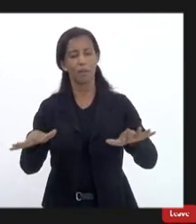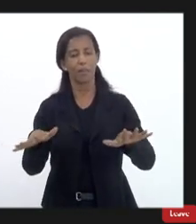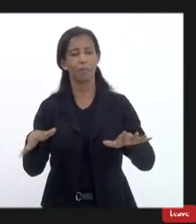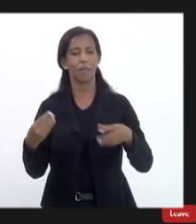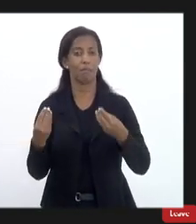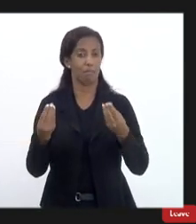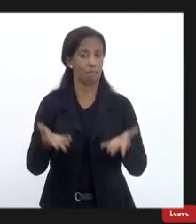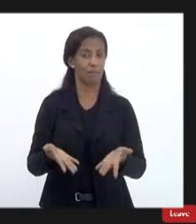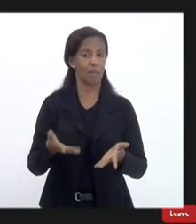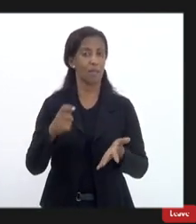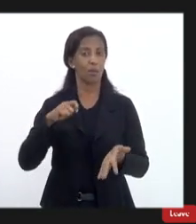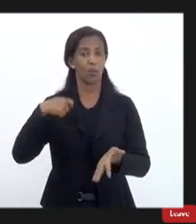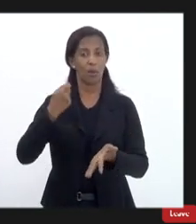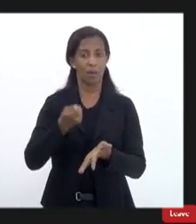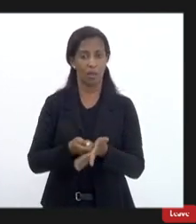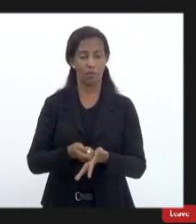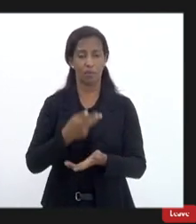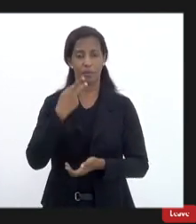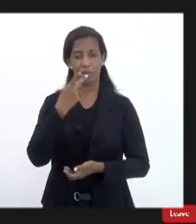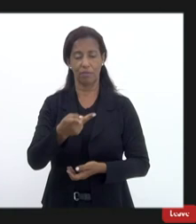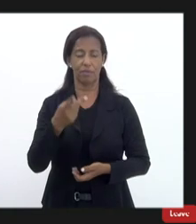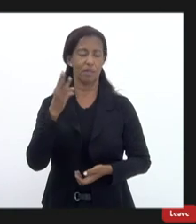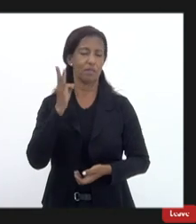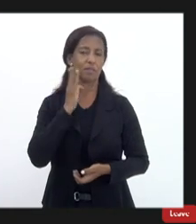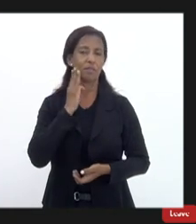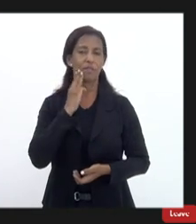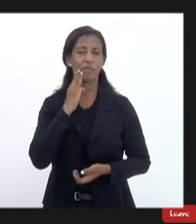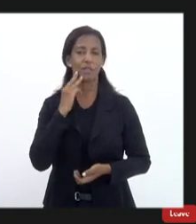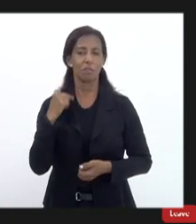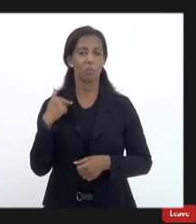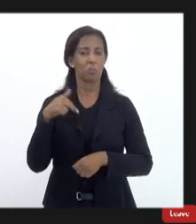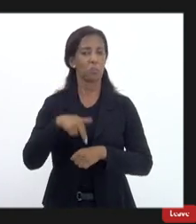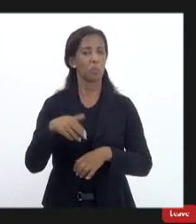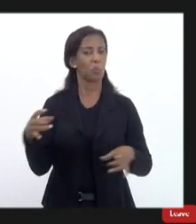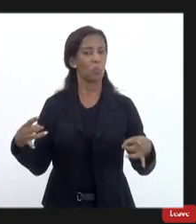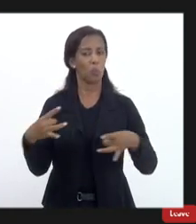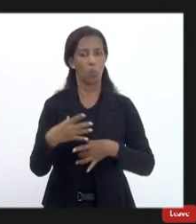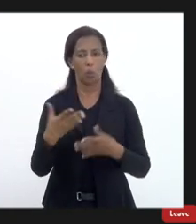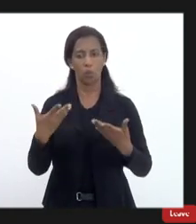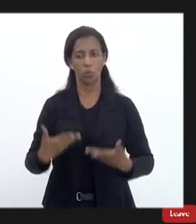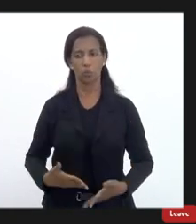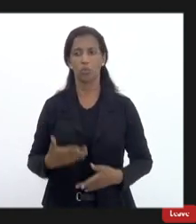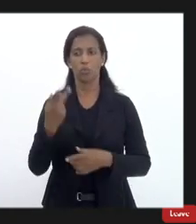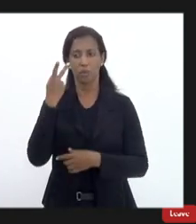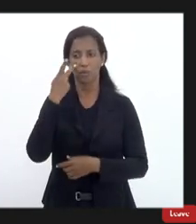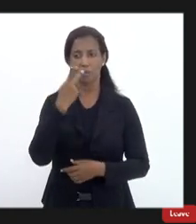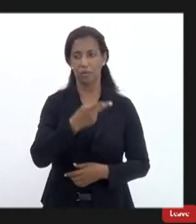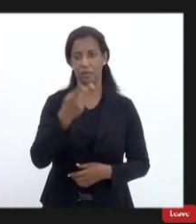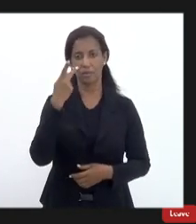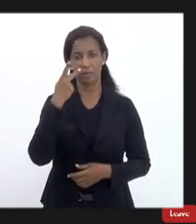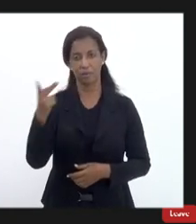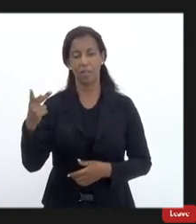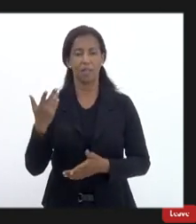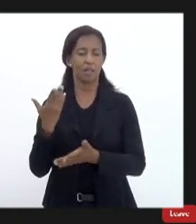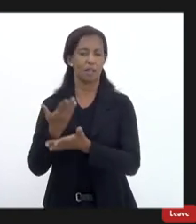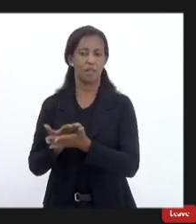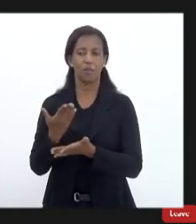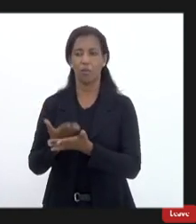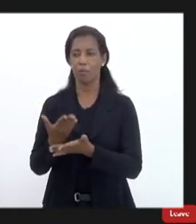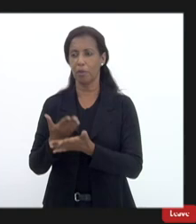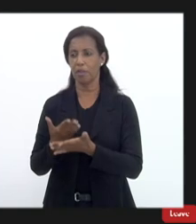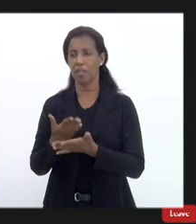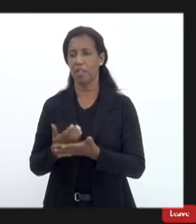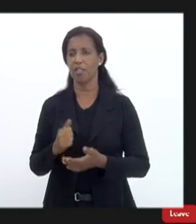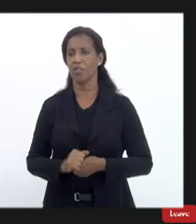queria reforçar a fala do deputado Valdec, me colocar à disposição de estar visitando as escolas, conversando com os